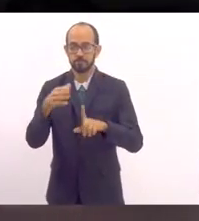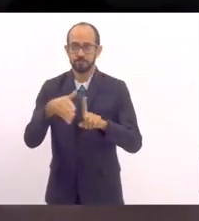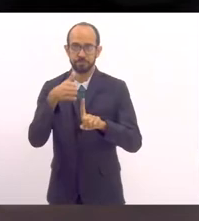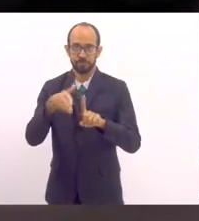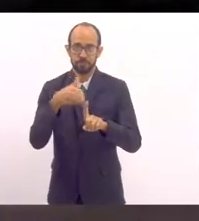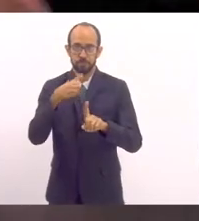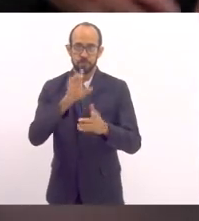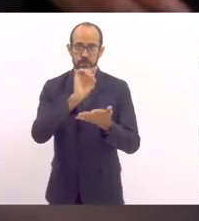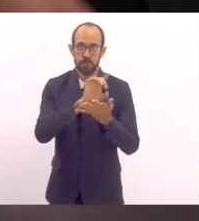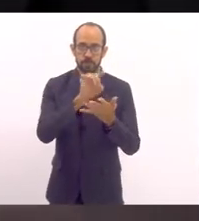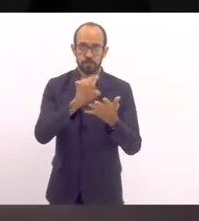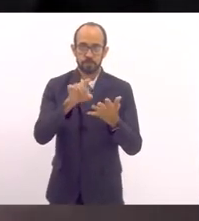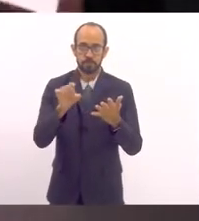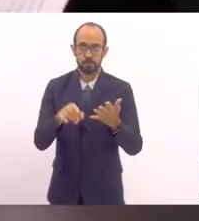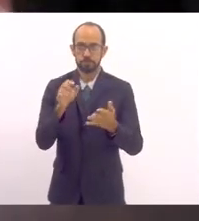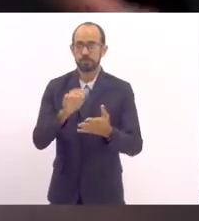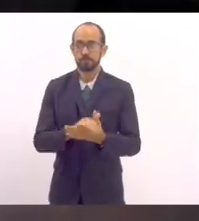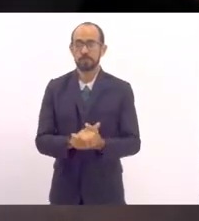palavra.